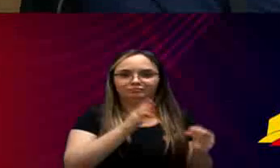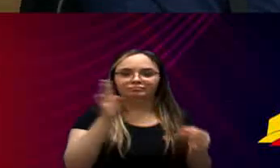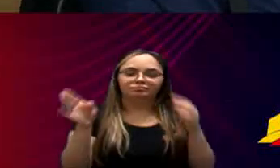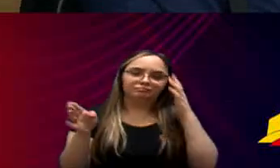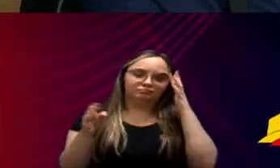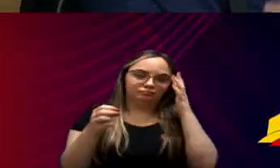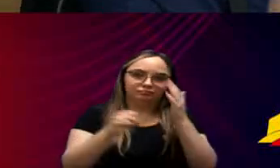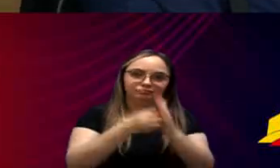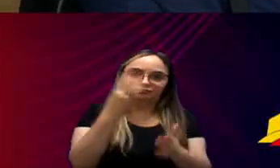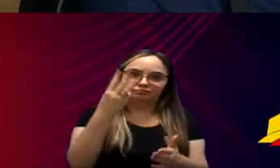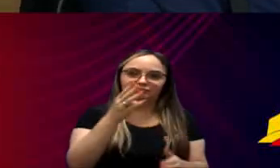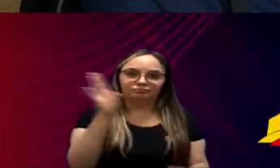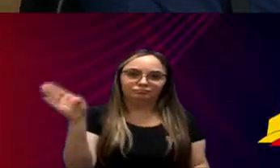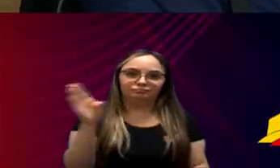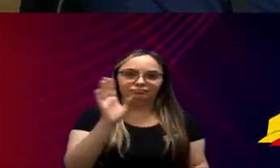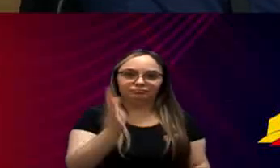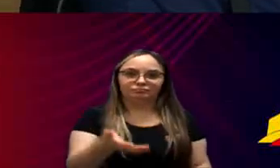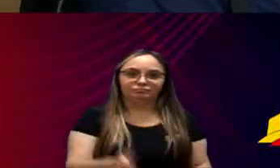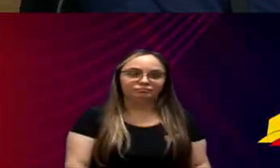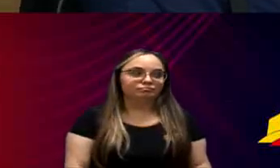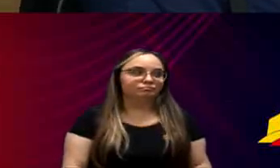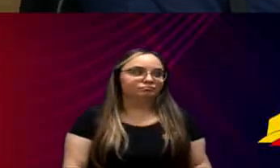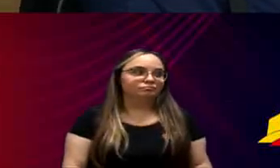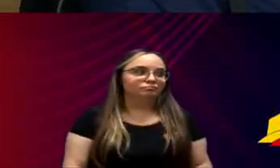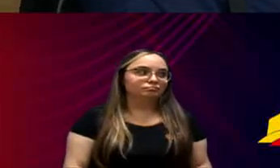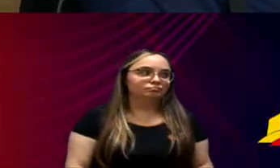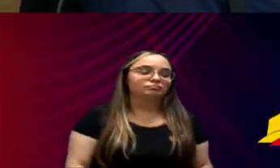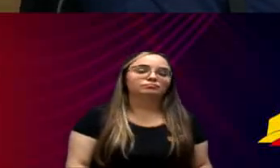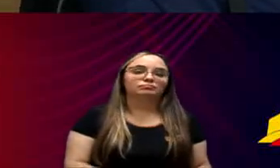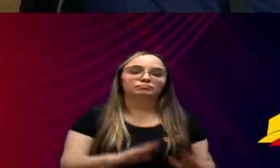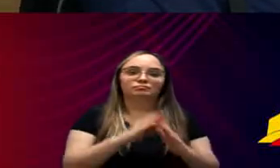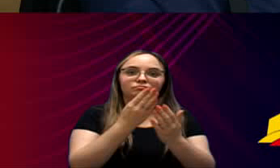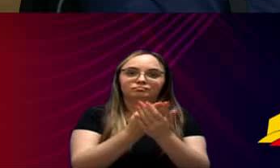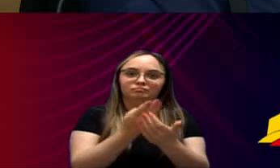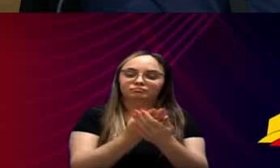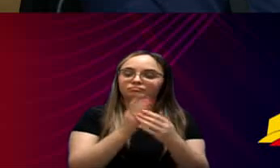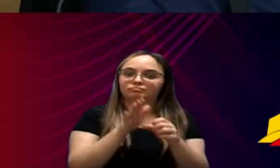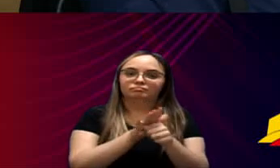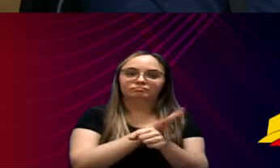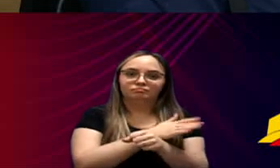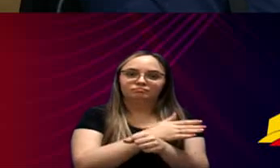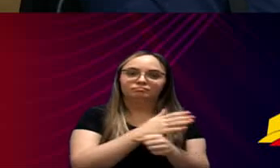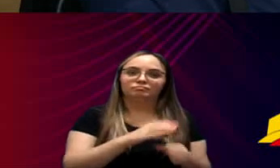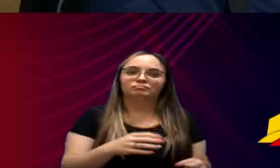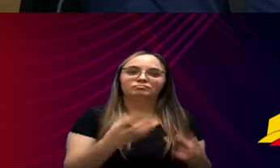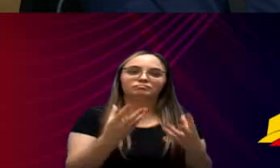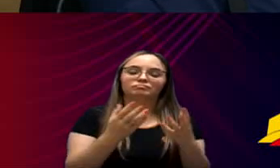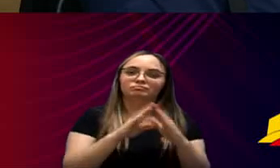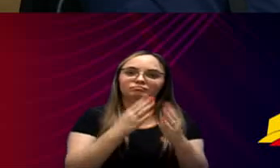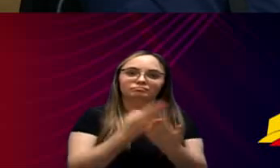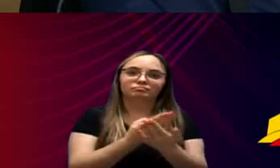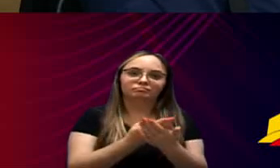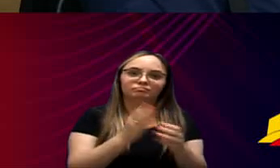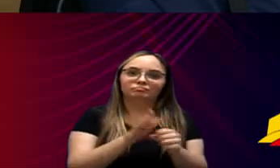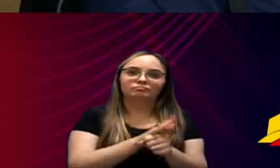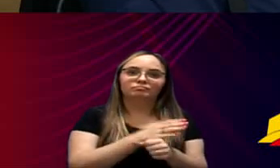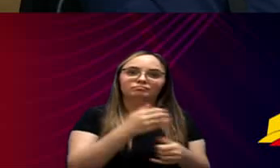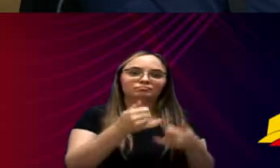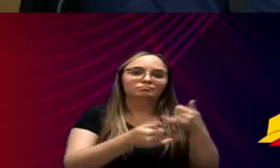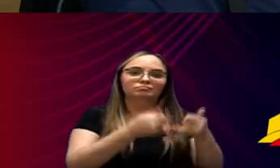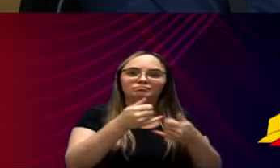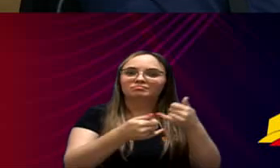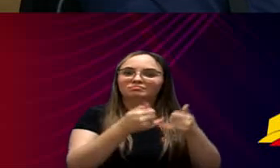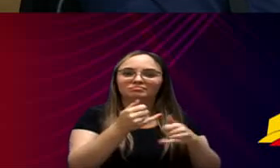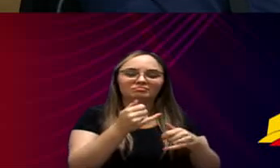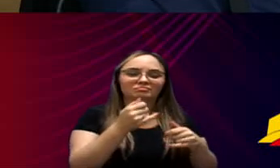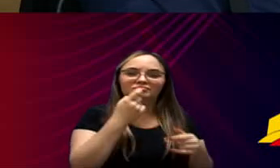pela terceira vez que eu fui lá. O senhor anda acompanhando bem meu trabalho. A escola superlotada. A escola superlotada. Brinquedo de plástico que não tem